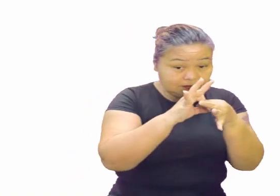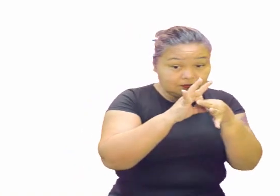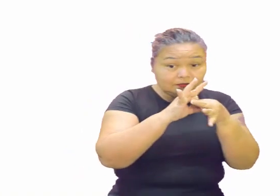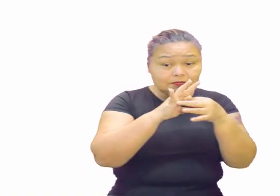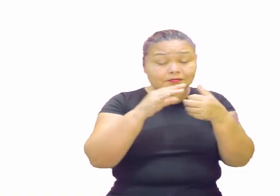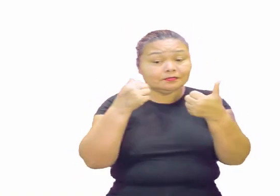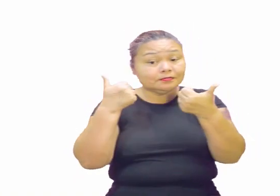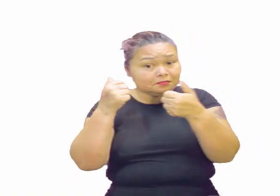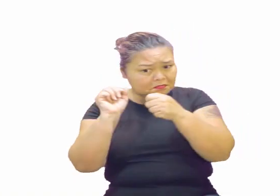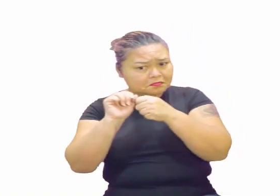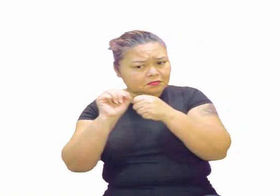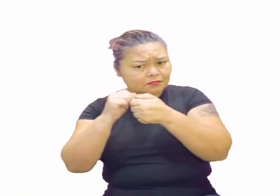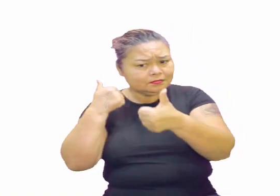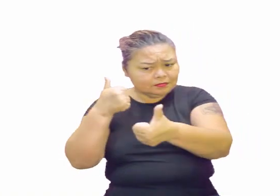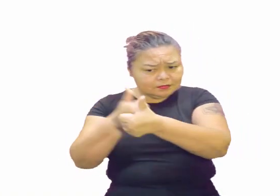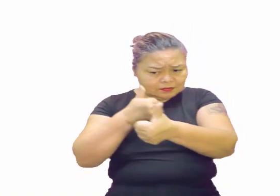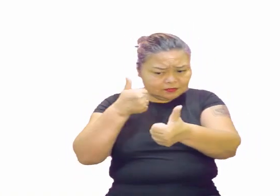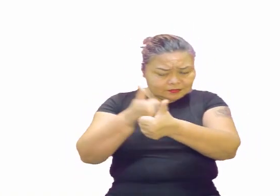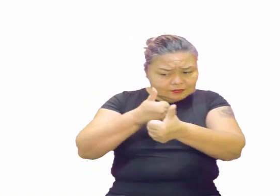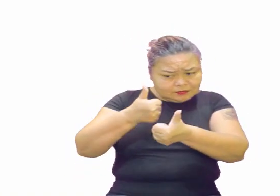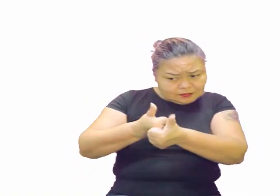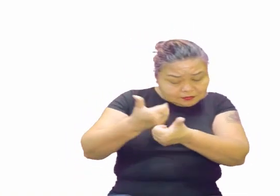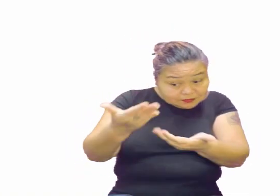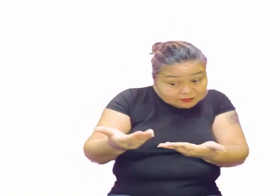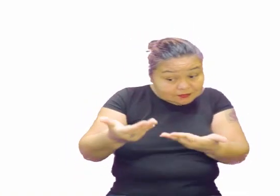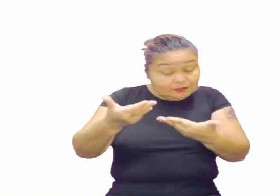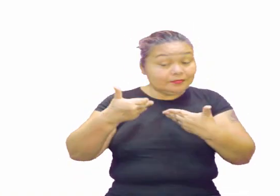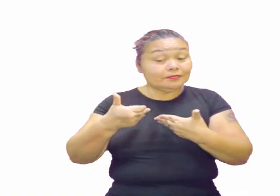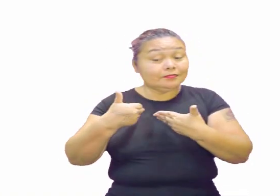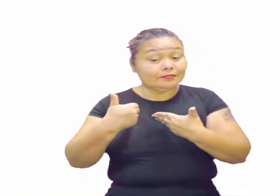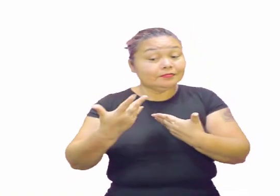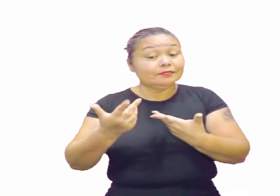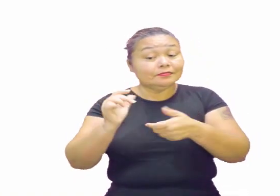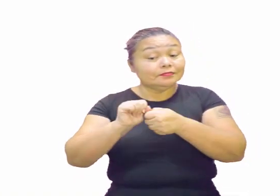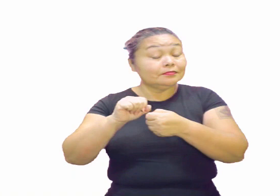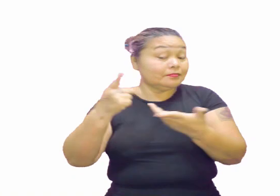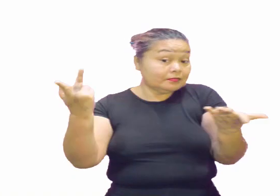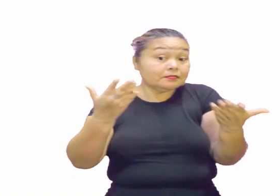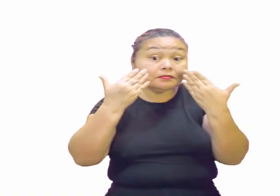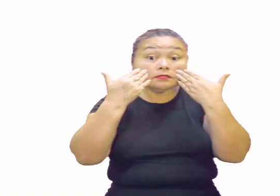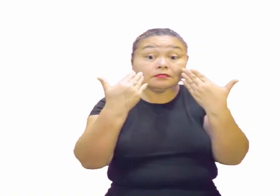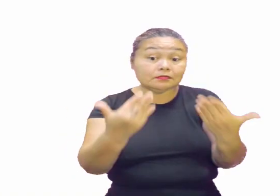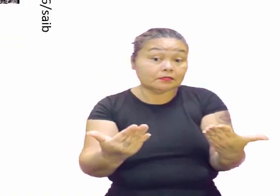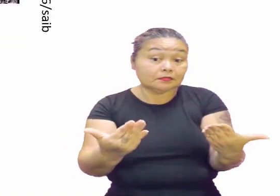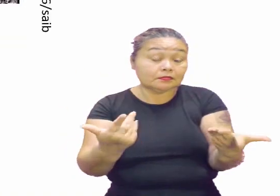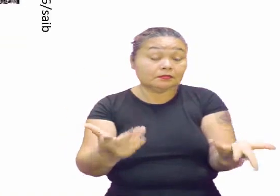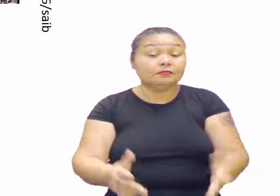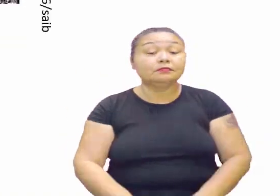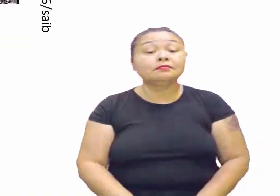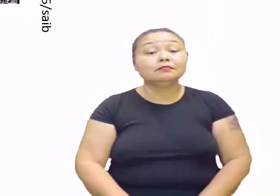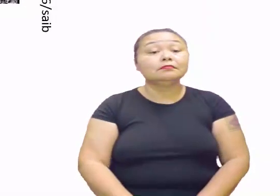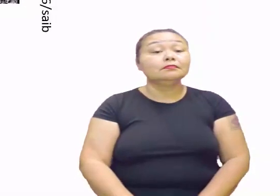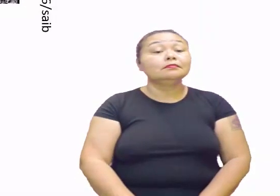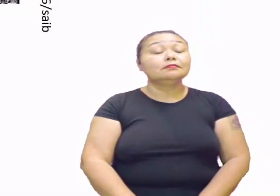vão brigar para lhe favorecer. Isso é fato. Não tem para onde correr.